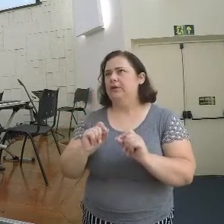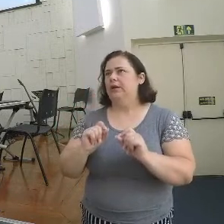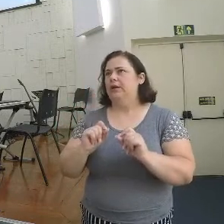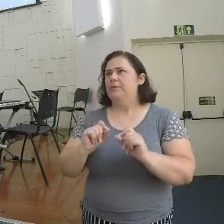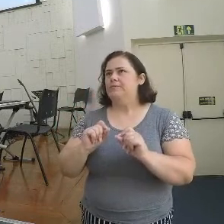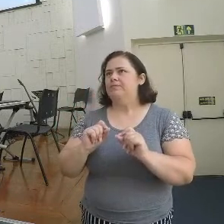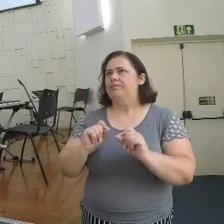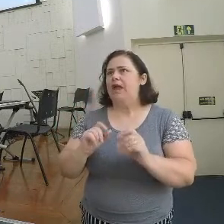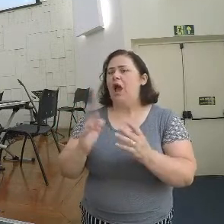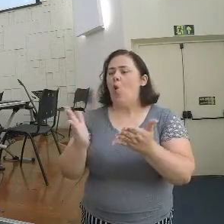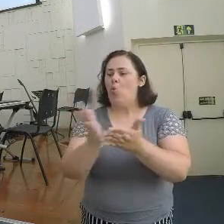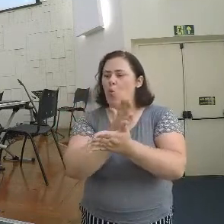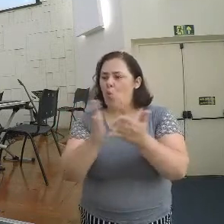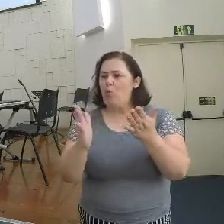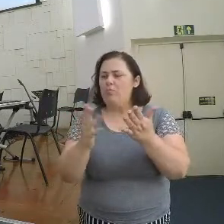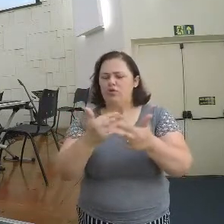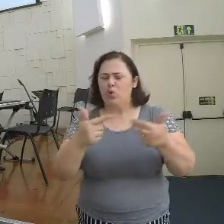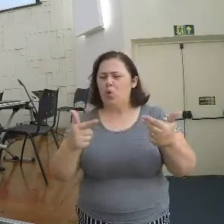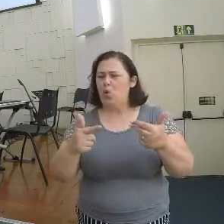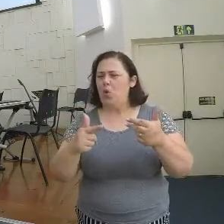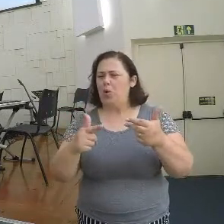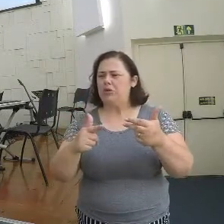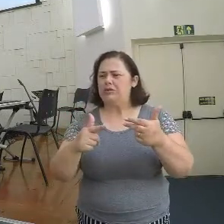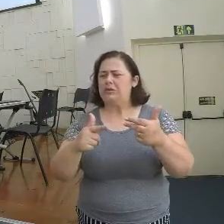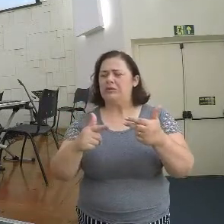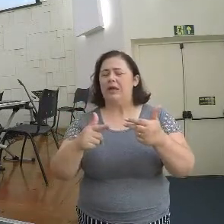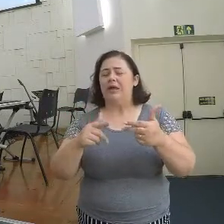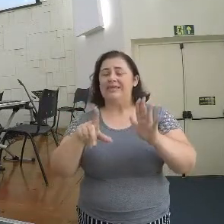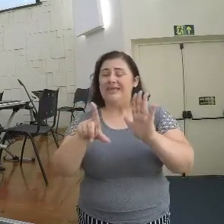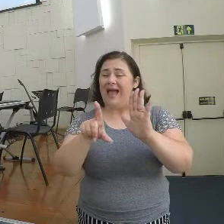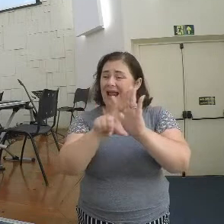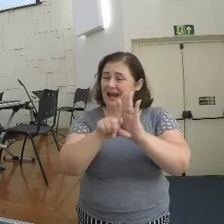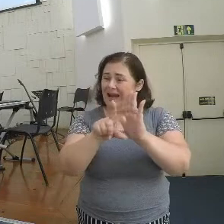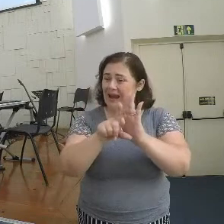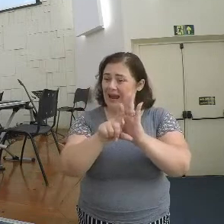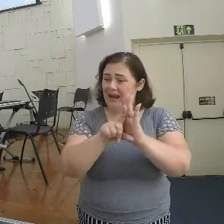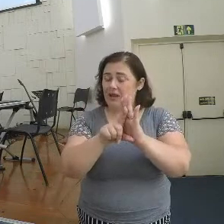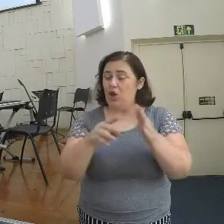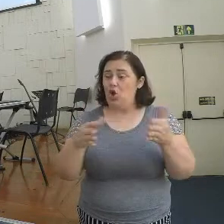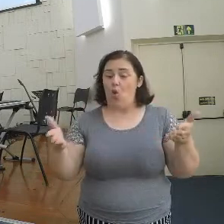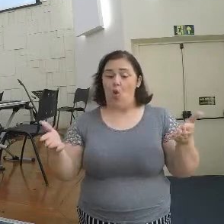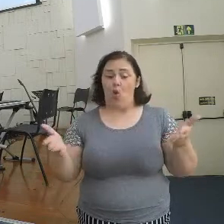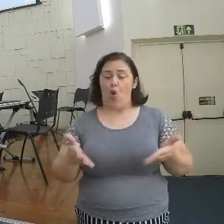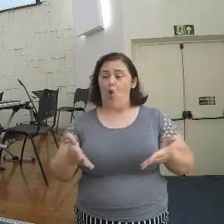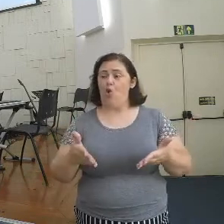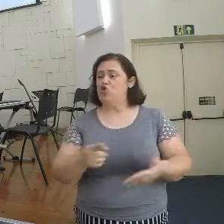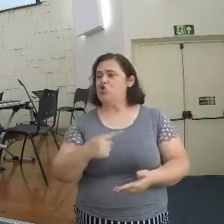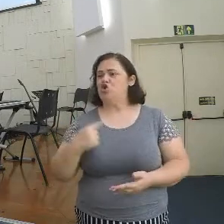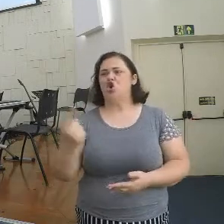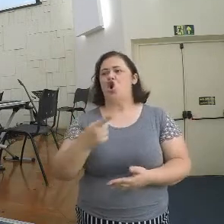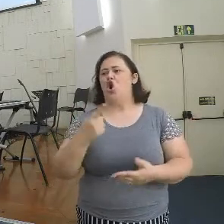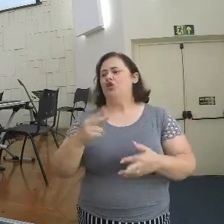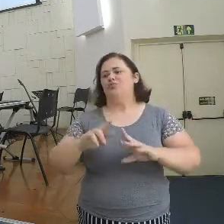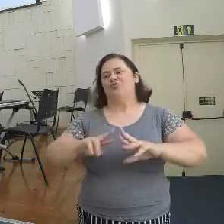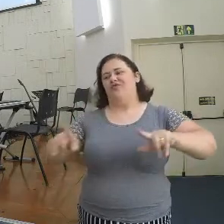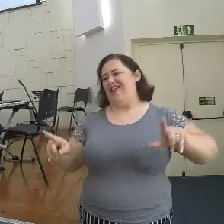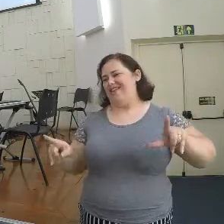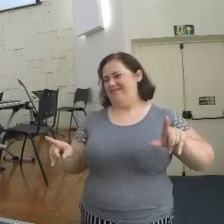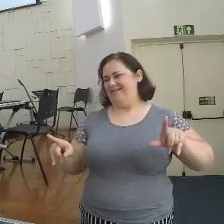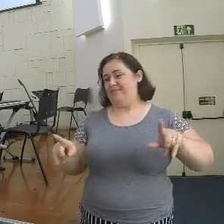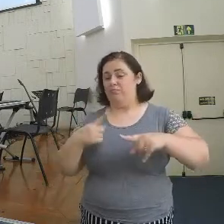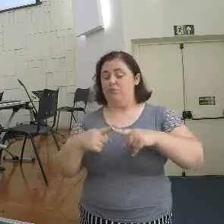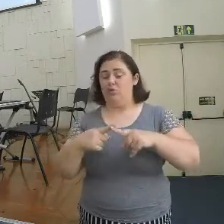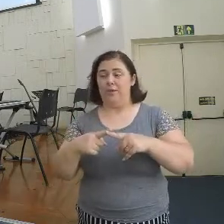aspectos da lei que em Jesus não mais precisamos observar, porque Jesus os substituiu, os